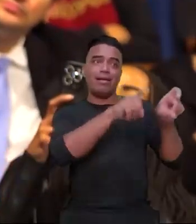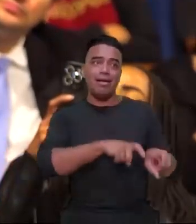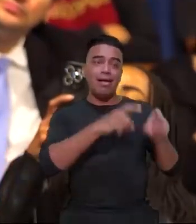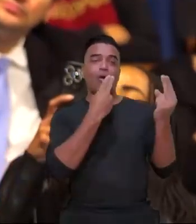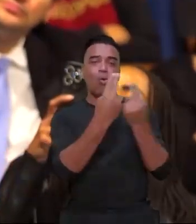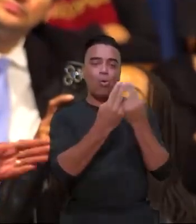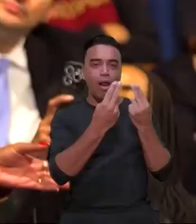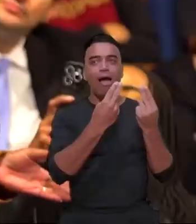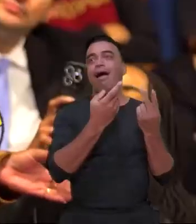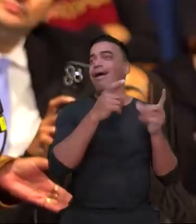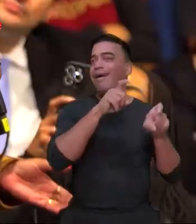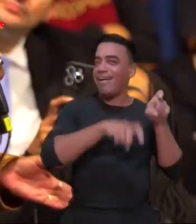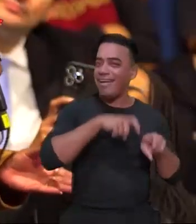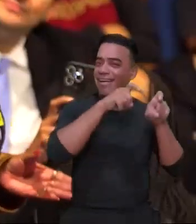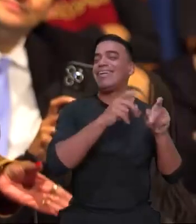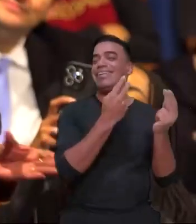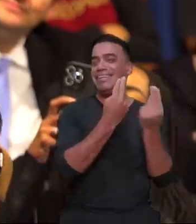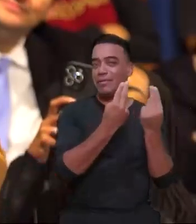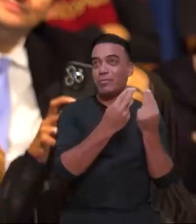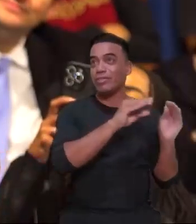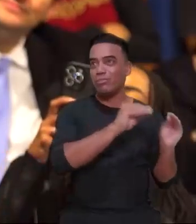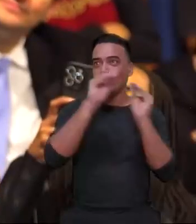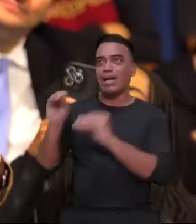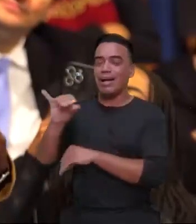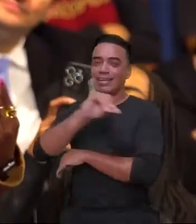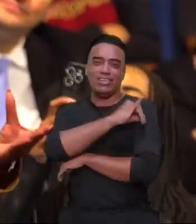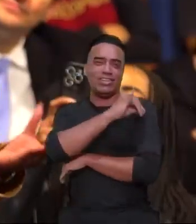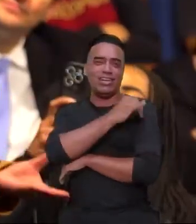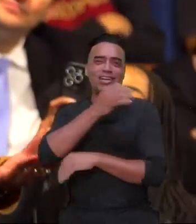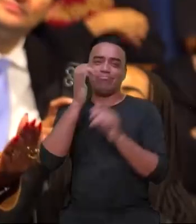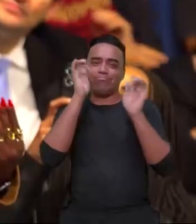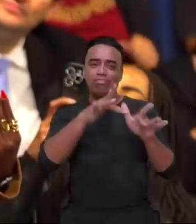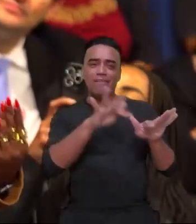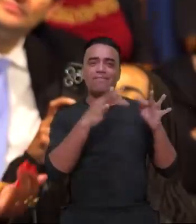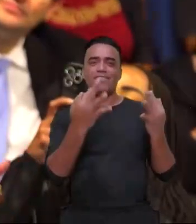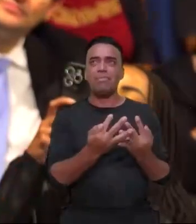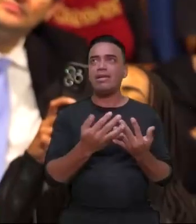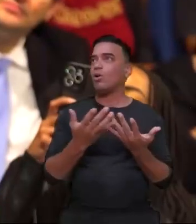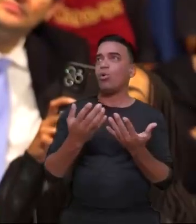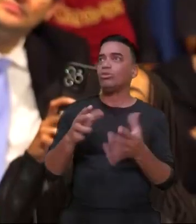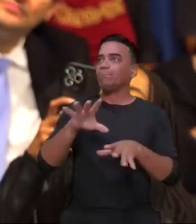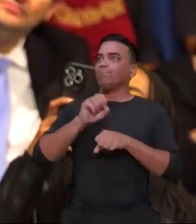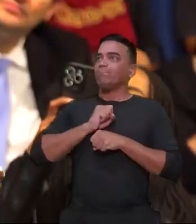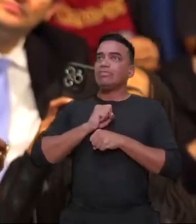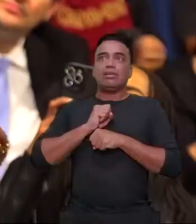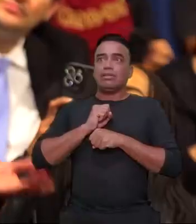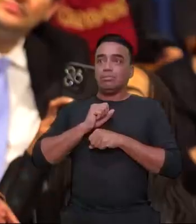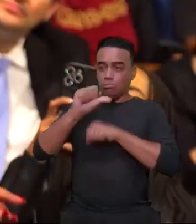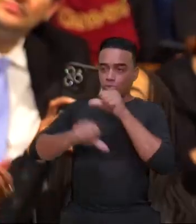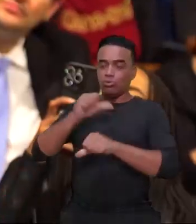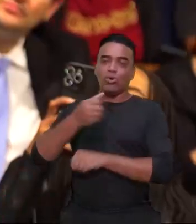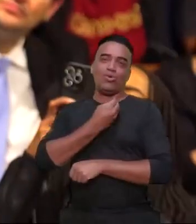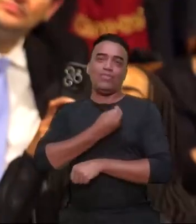urbana, para ir para o Rio de Janeiro, deixar sua família e tudo. Como que isso reverberou em você